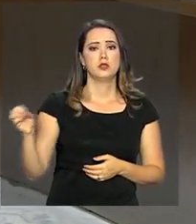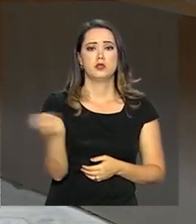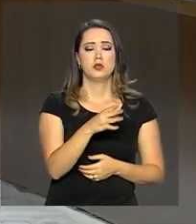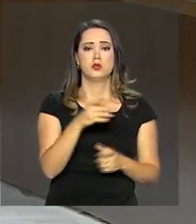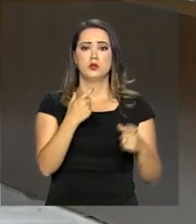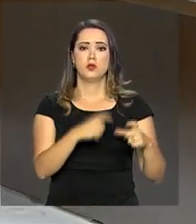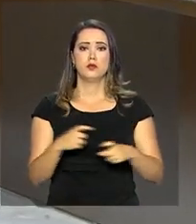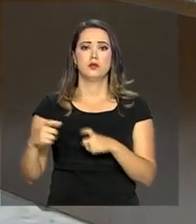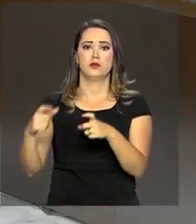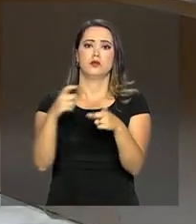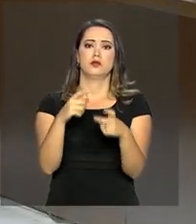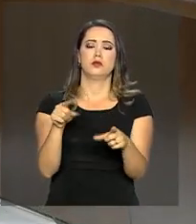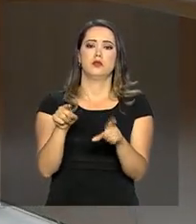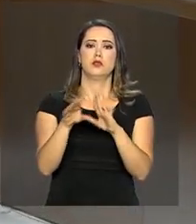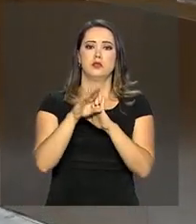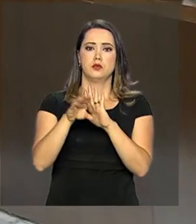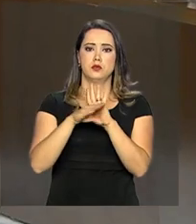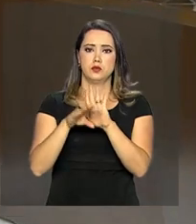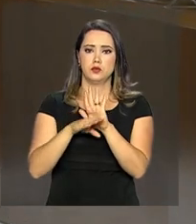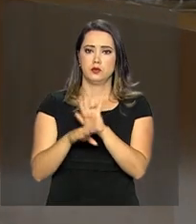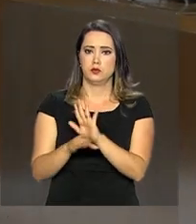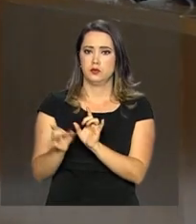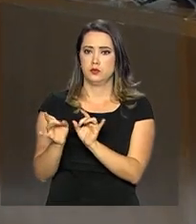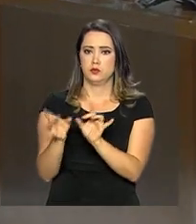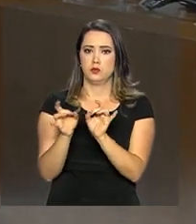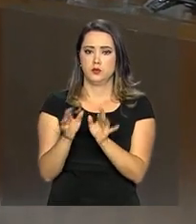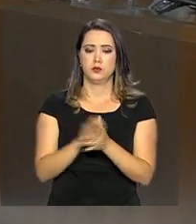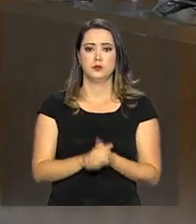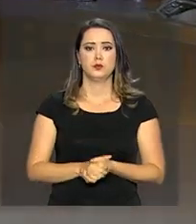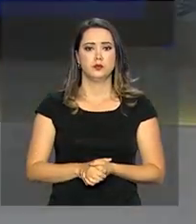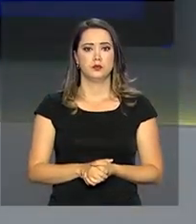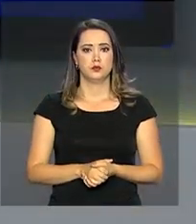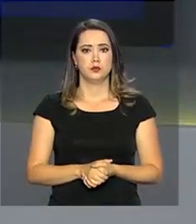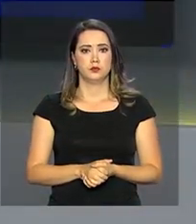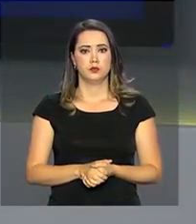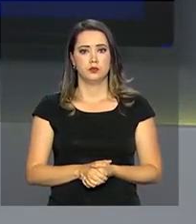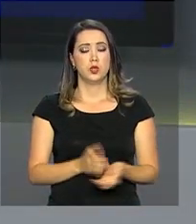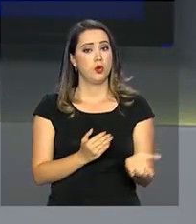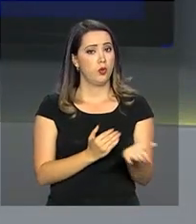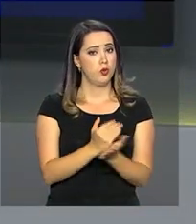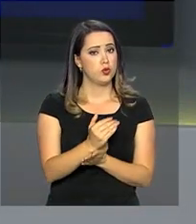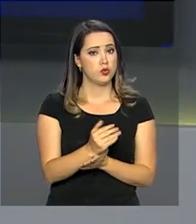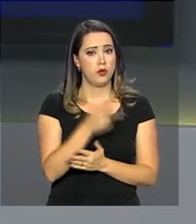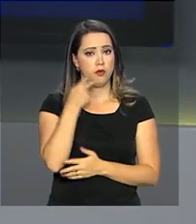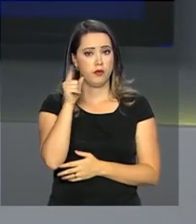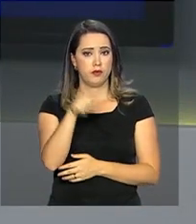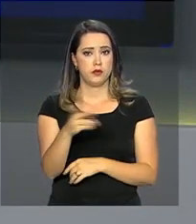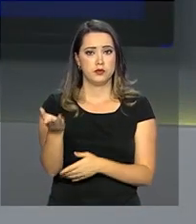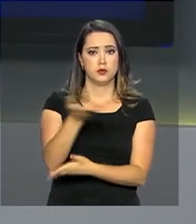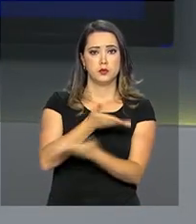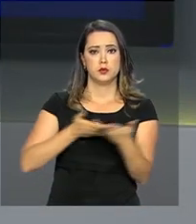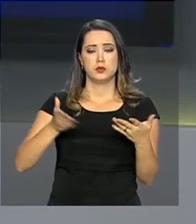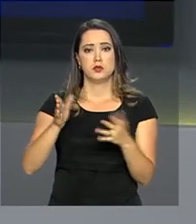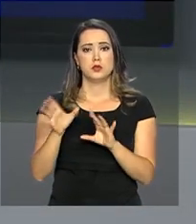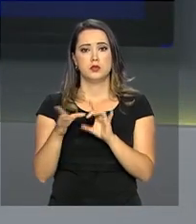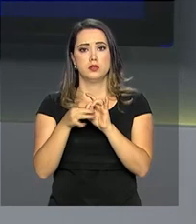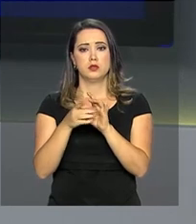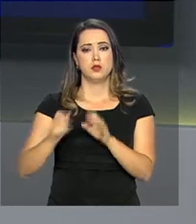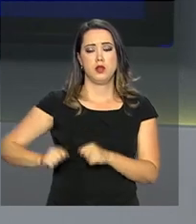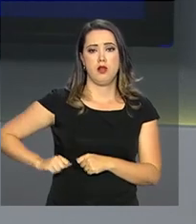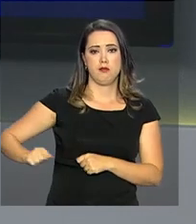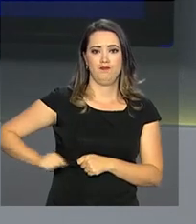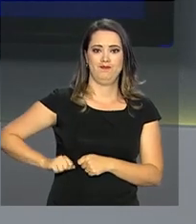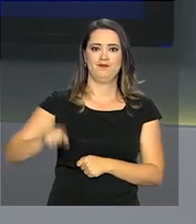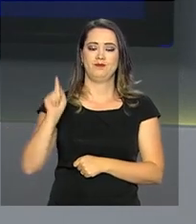no portfólio do programa de concessões ea gente continua falando sobre relações diplomáticas por que o